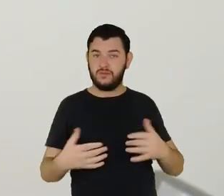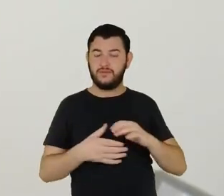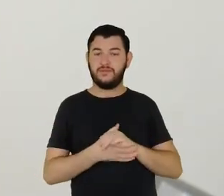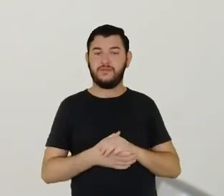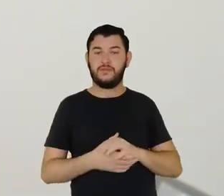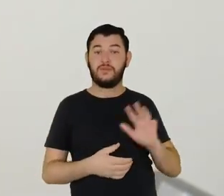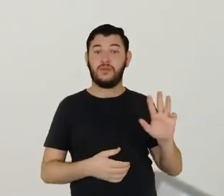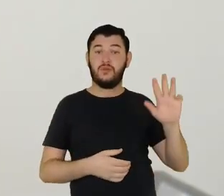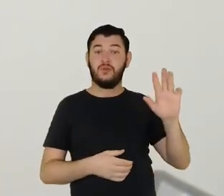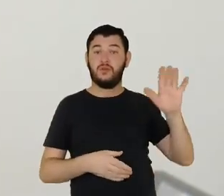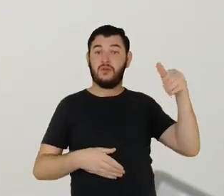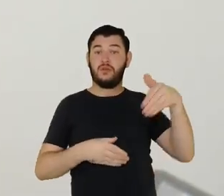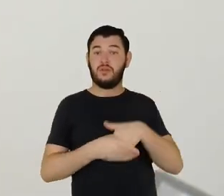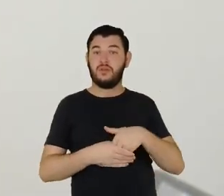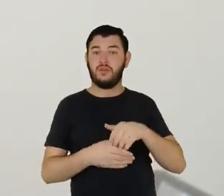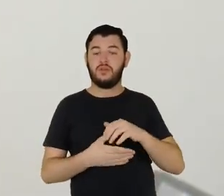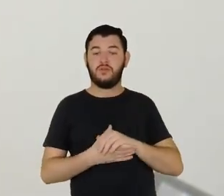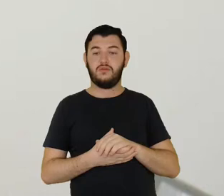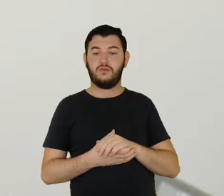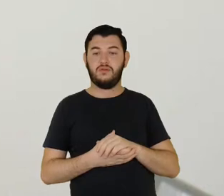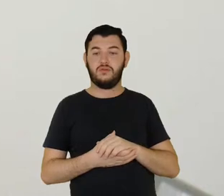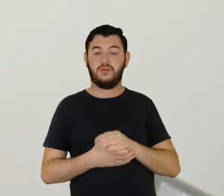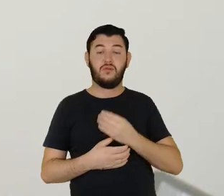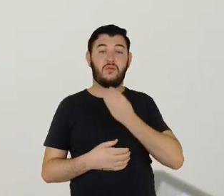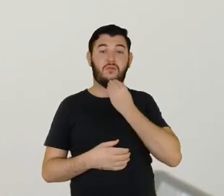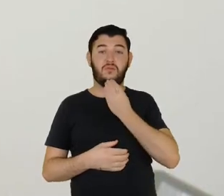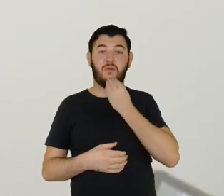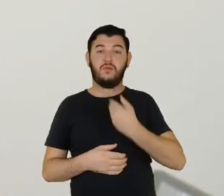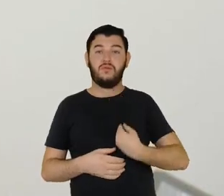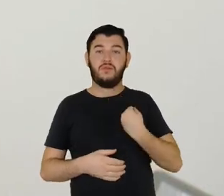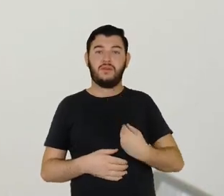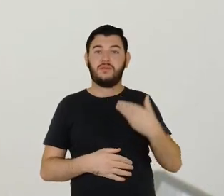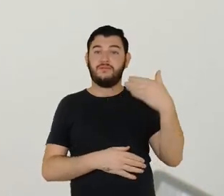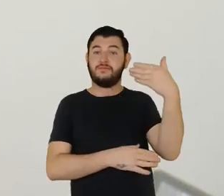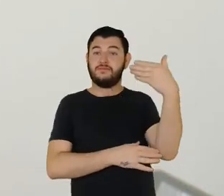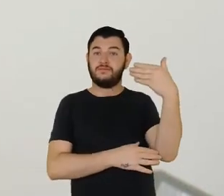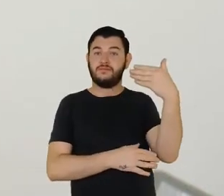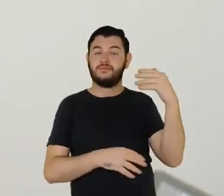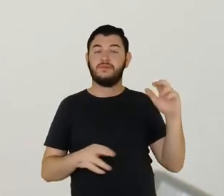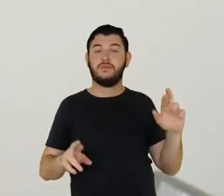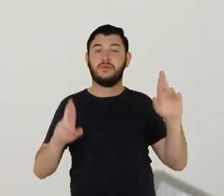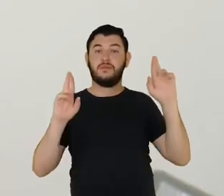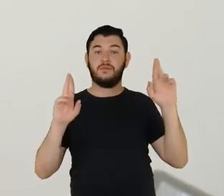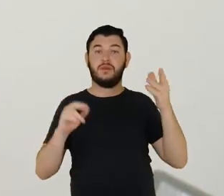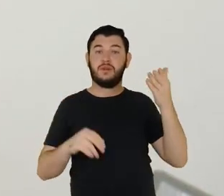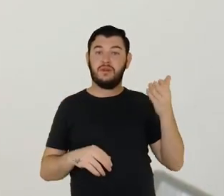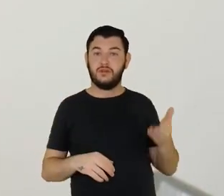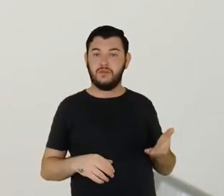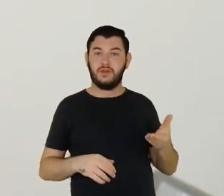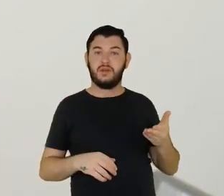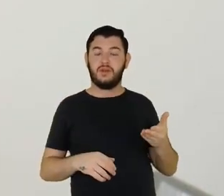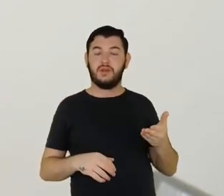obviamente eu estava no hotel, esperando ele descer. Eu queria fumar. Eu parei de fumar